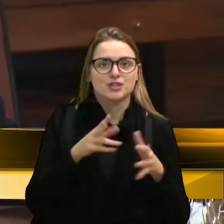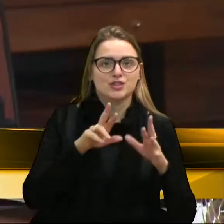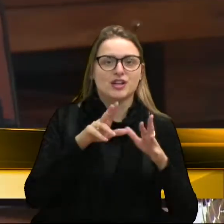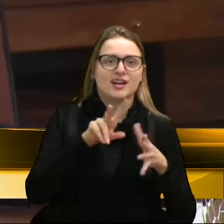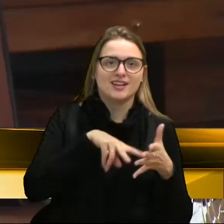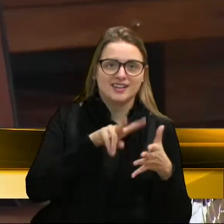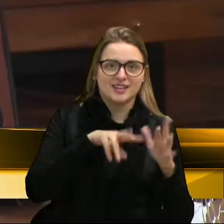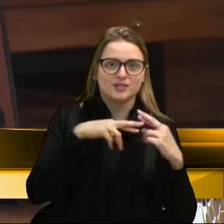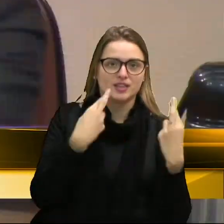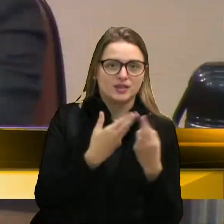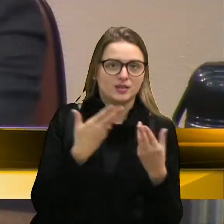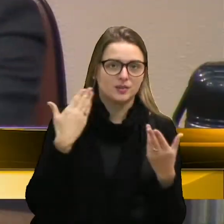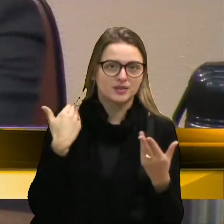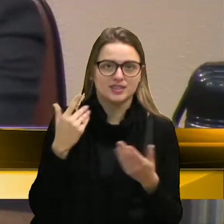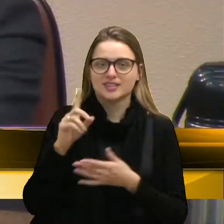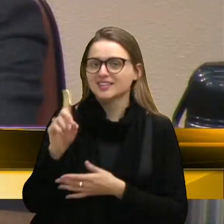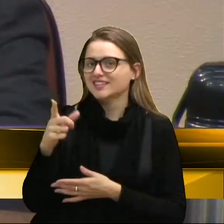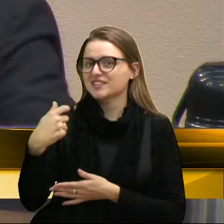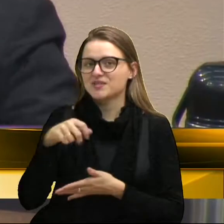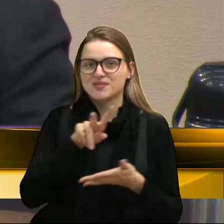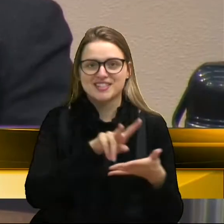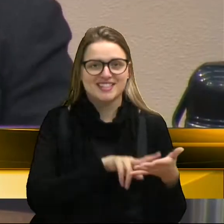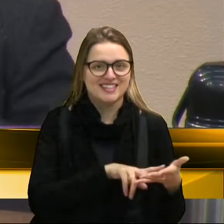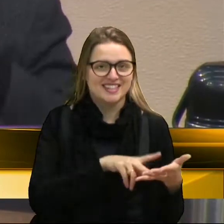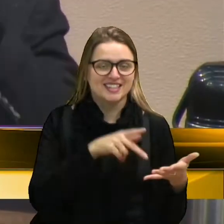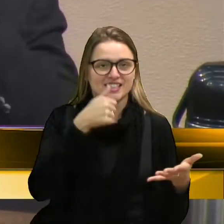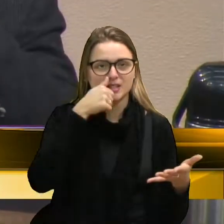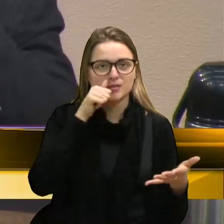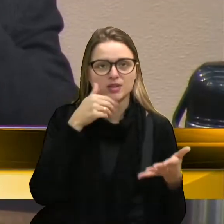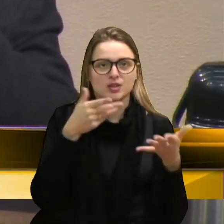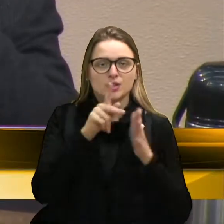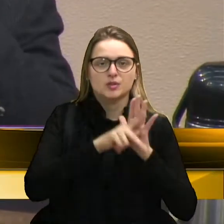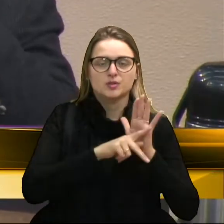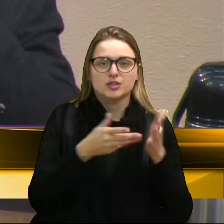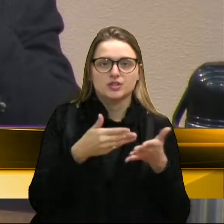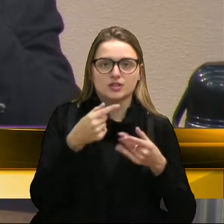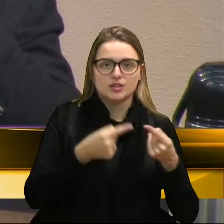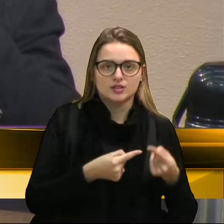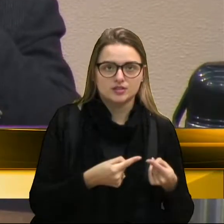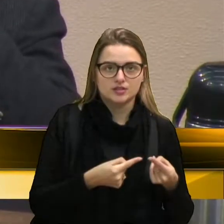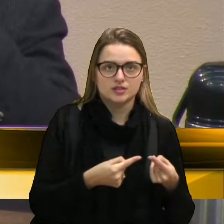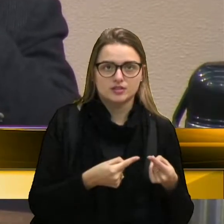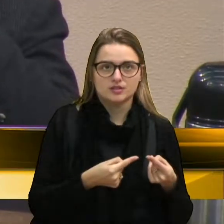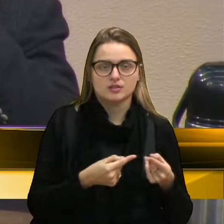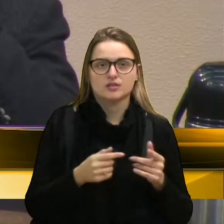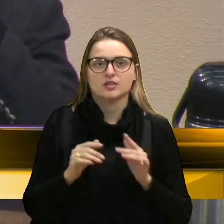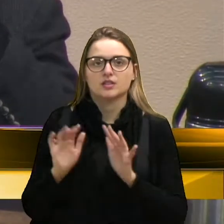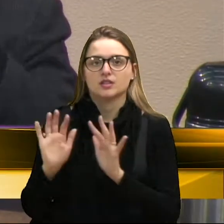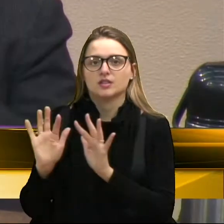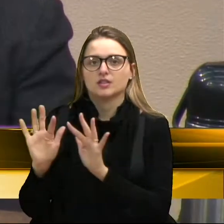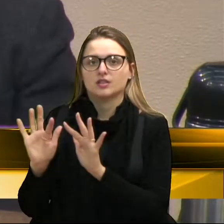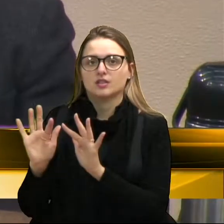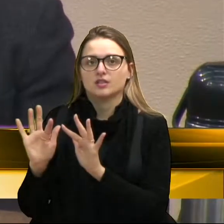sessão anterior. A senhora está dispensada da leitura, o projeto está em discussão.